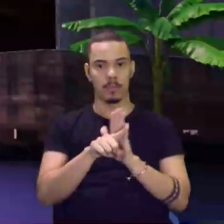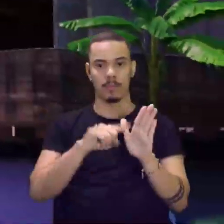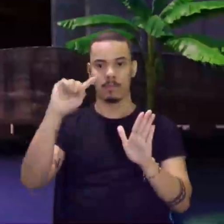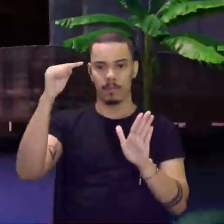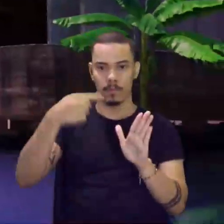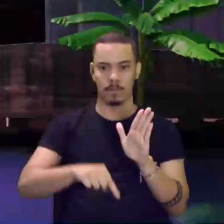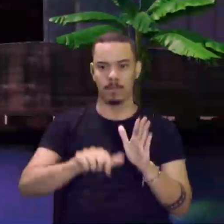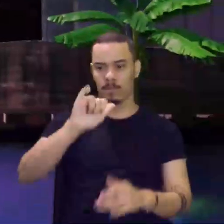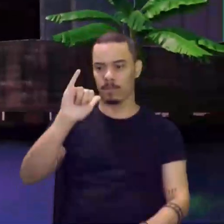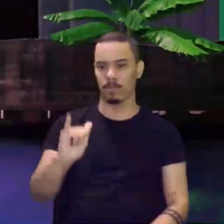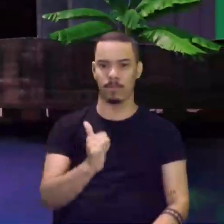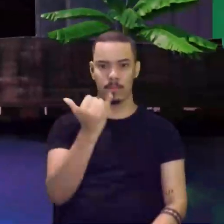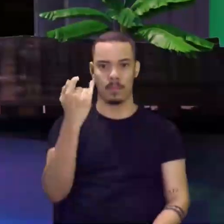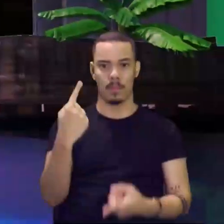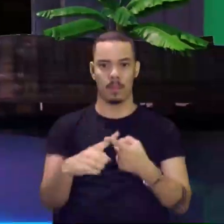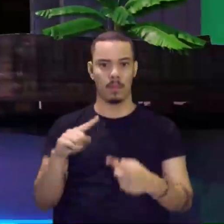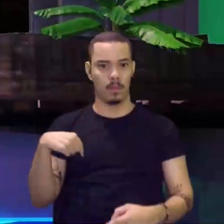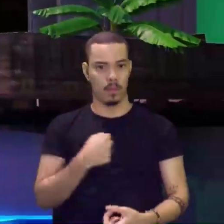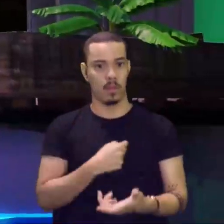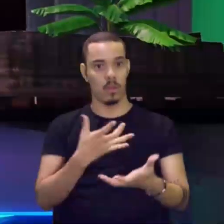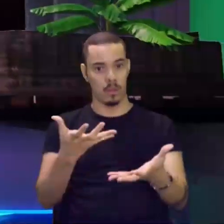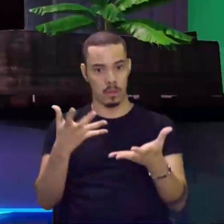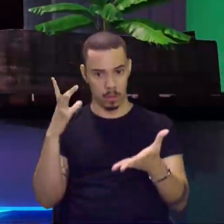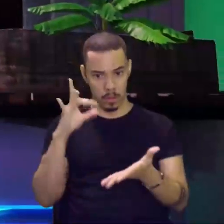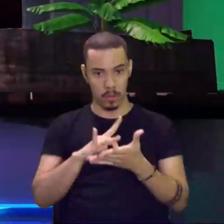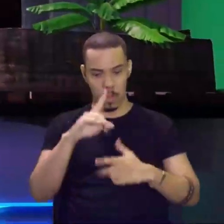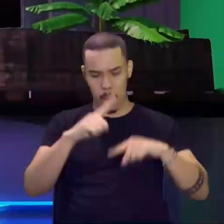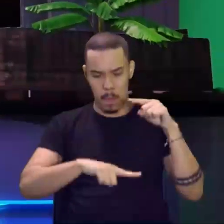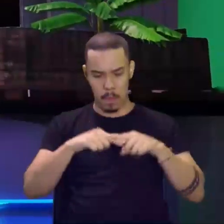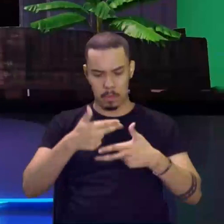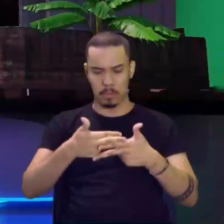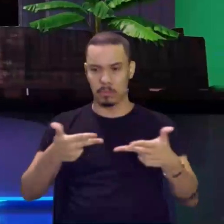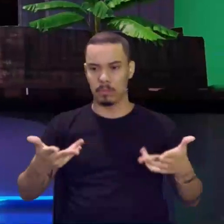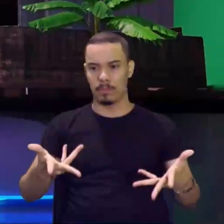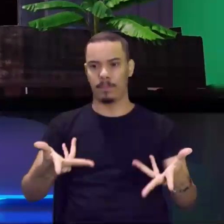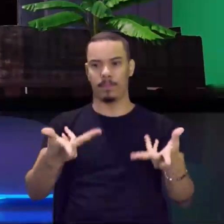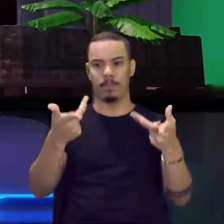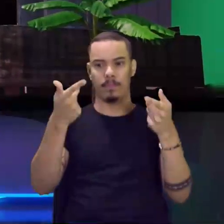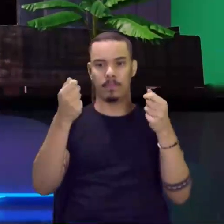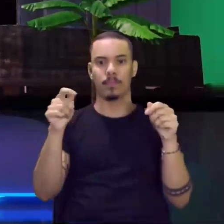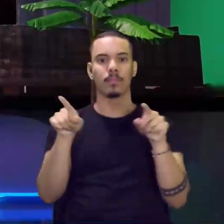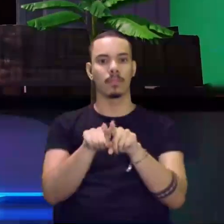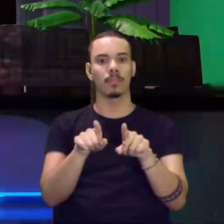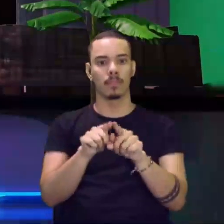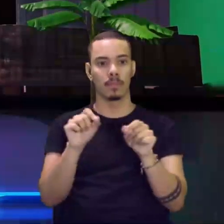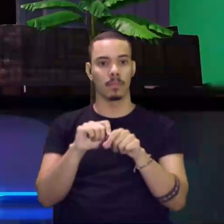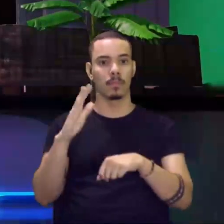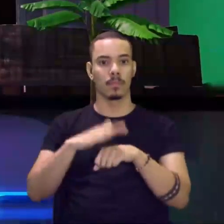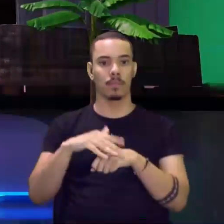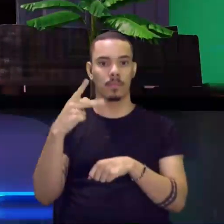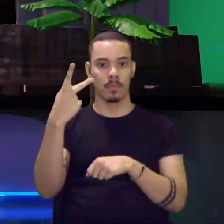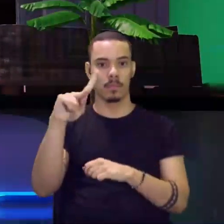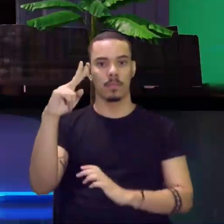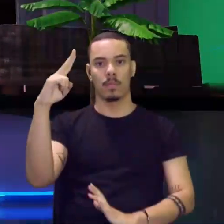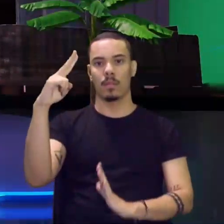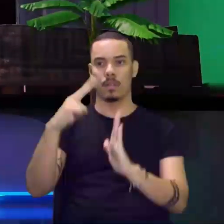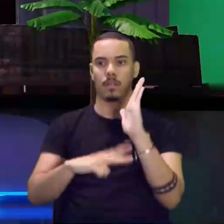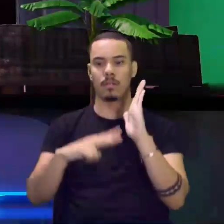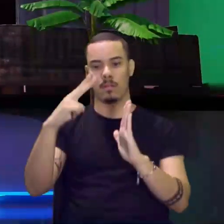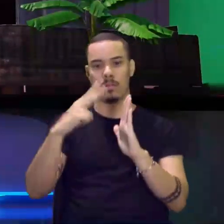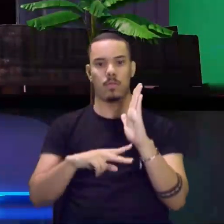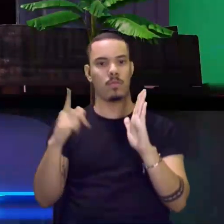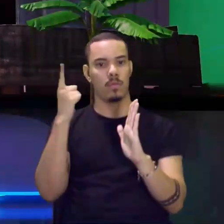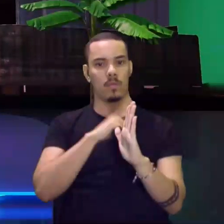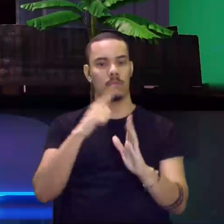aprofunda, porque o que a gente quer é que você tenha um material de primeira e faça também a sua parte, as suas leituras, para você se tornar